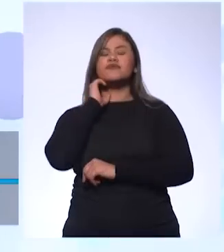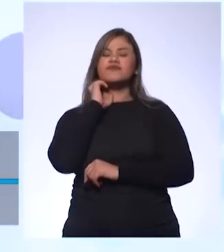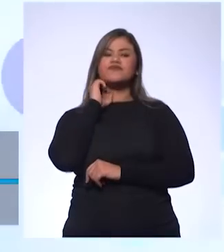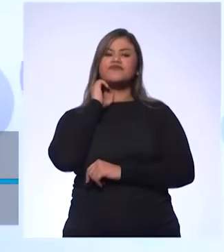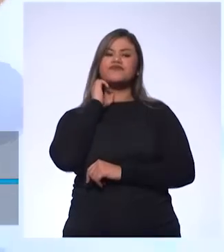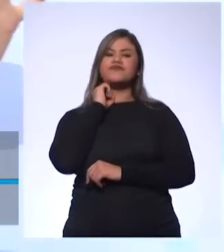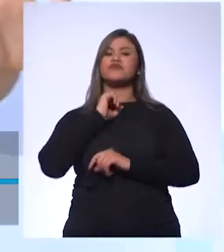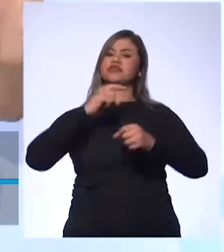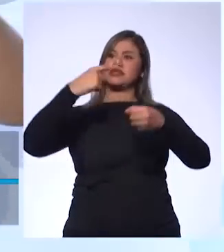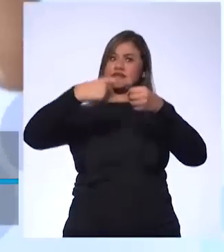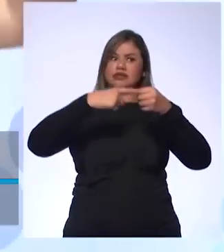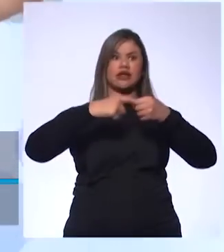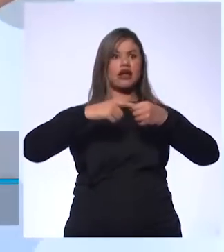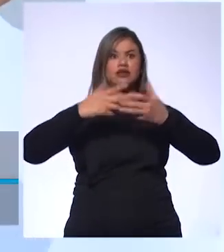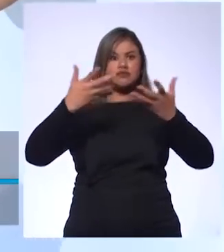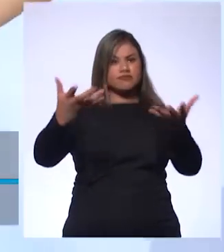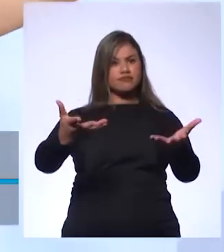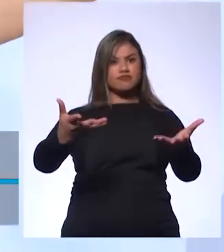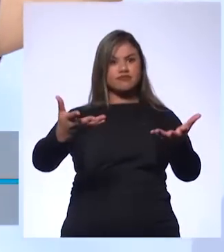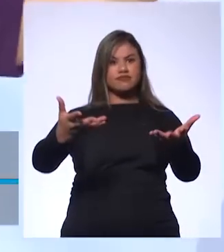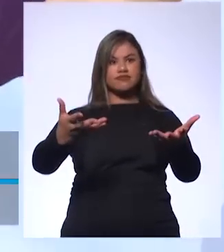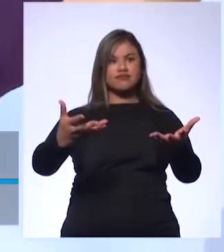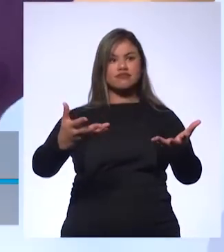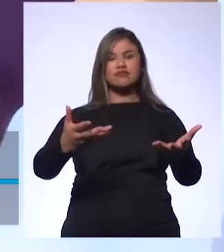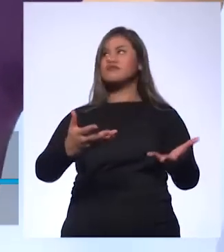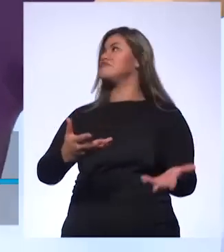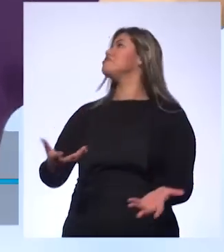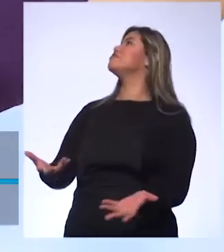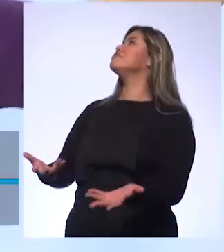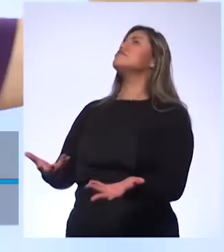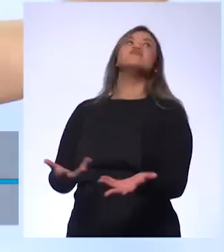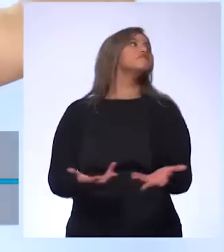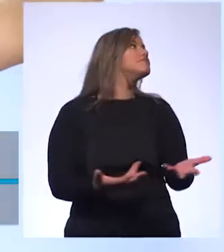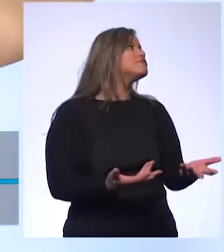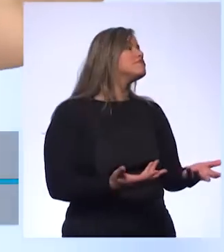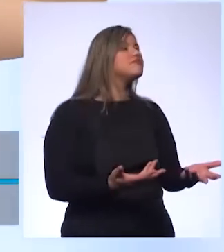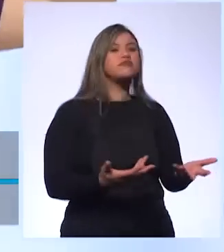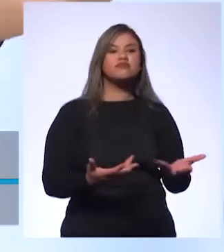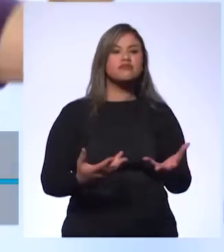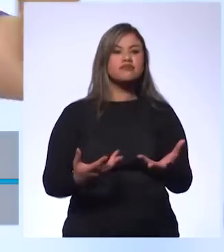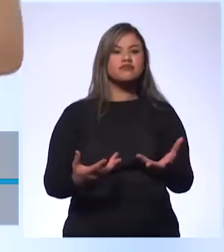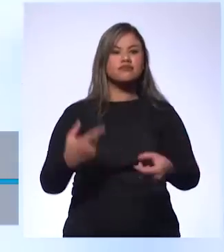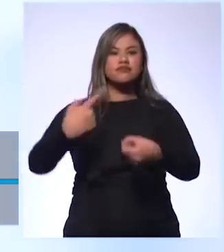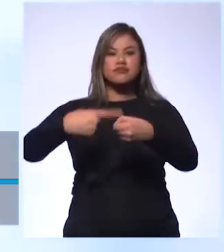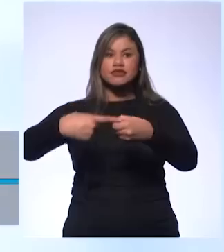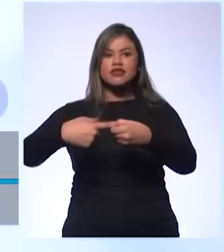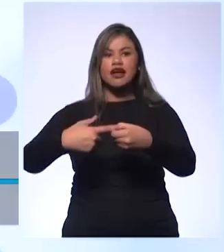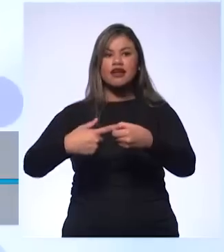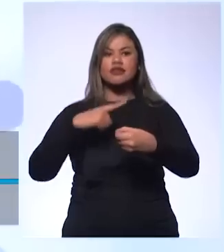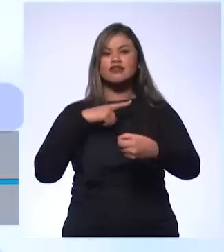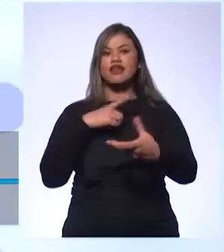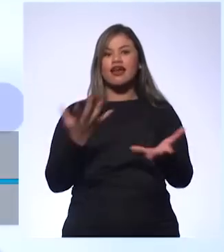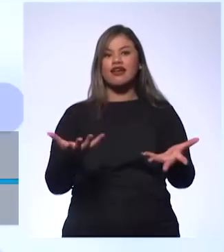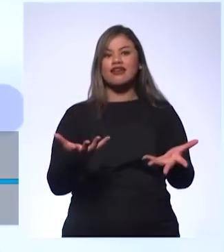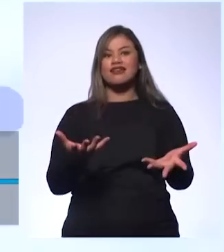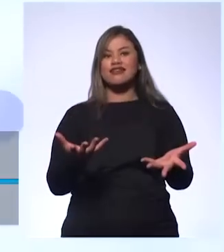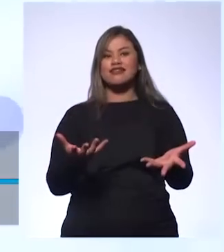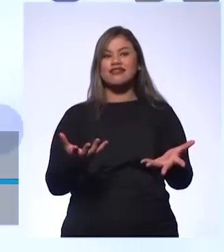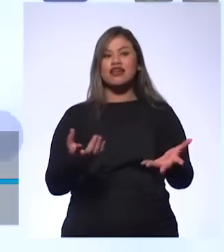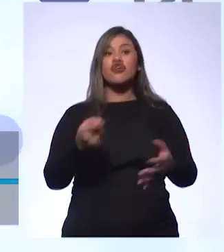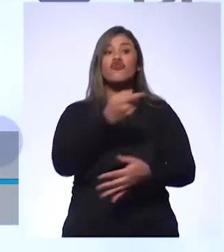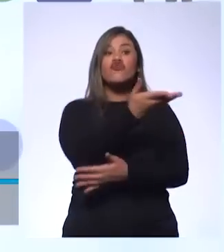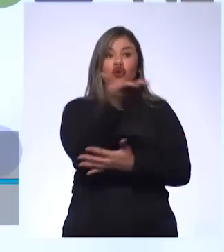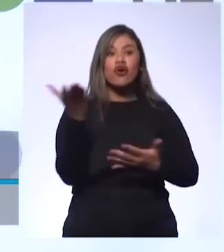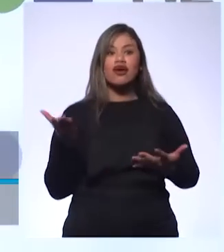aí, amores. Vocês sabem disso. Ó, Uhum. cidade, tá aí. Tum. Você olha. A pergunta que eu faço a vocês, você, lindão